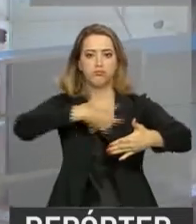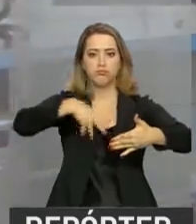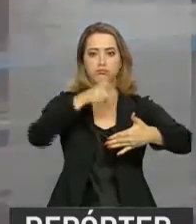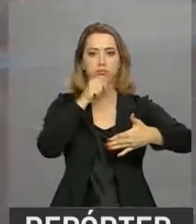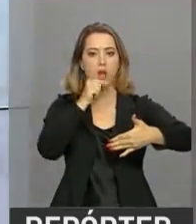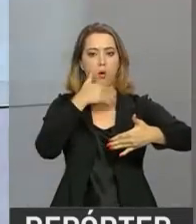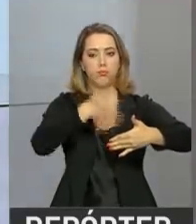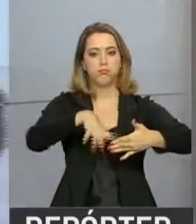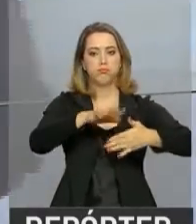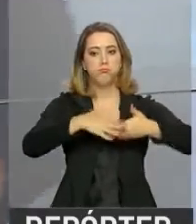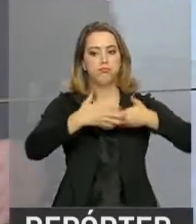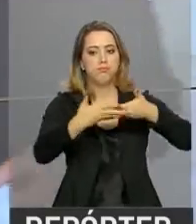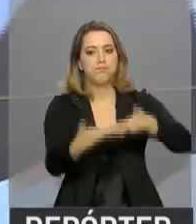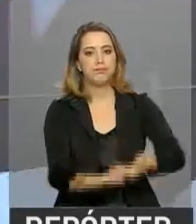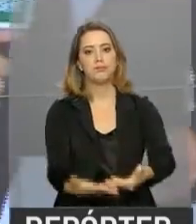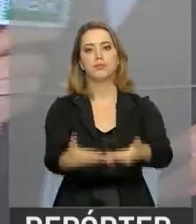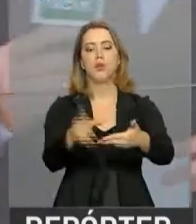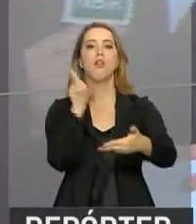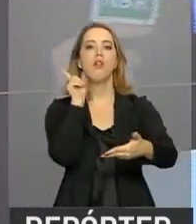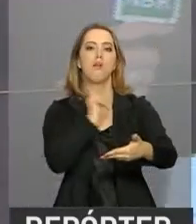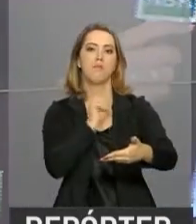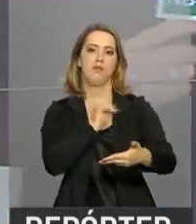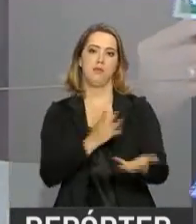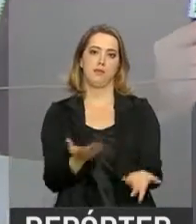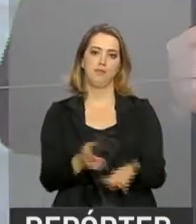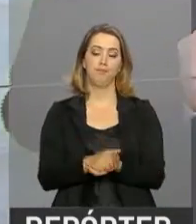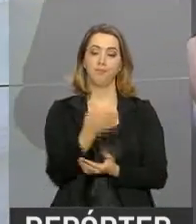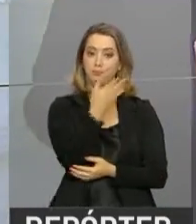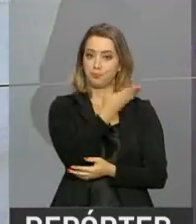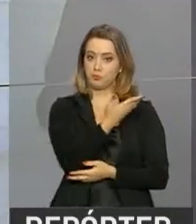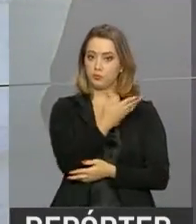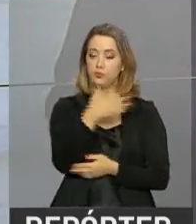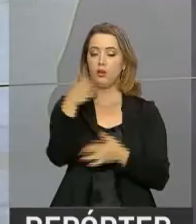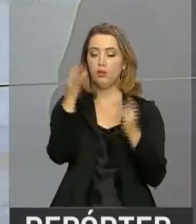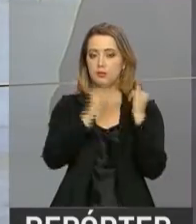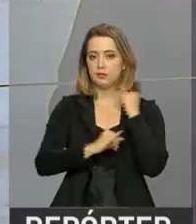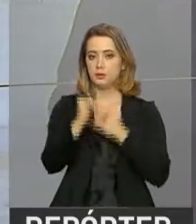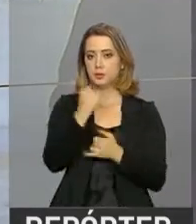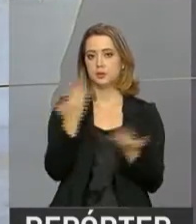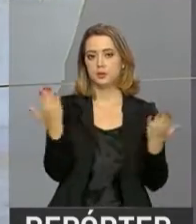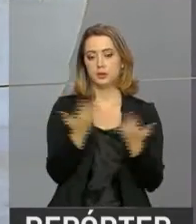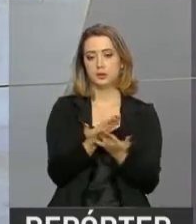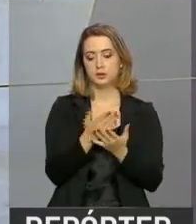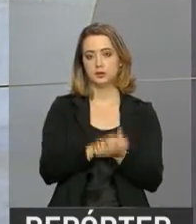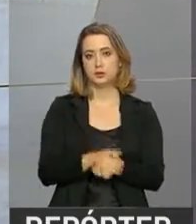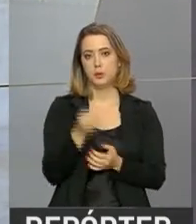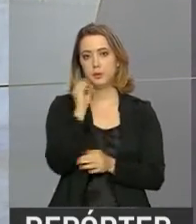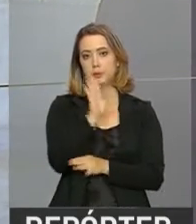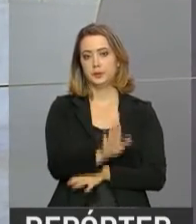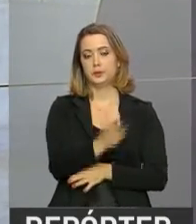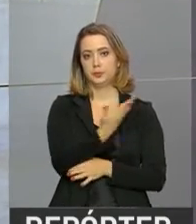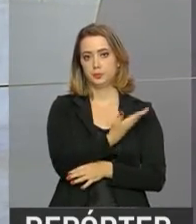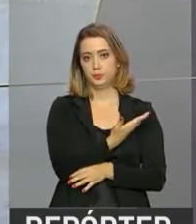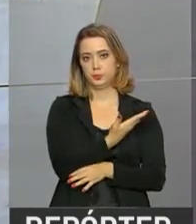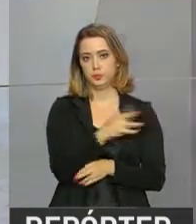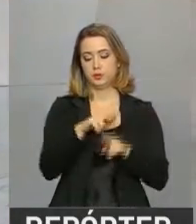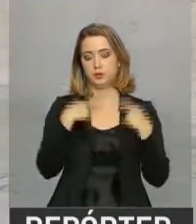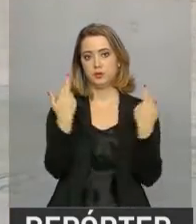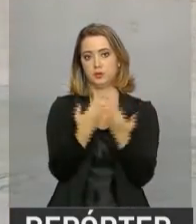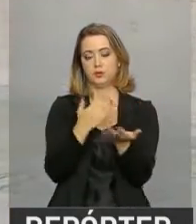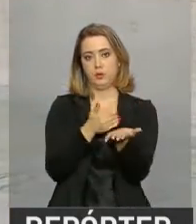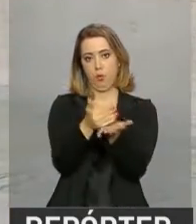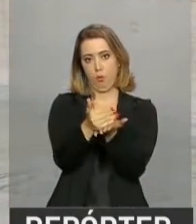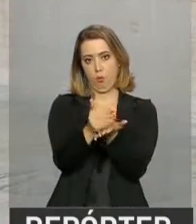repórter paulo la sálvia traz pra gente ao vivo as informações o la paulo boa tarde luís a reunião vai